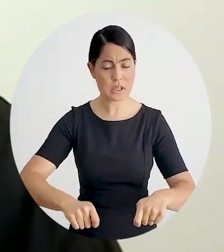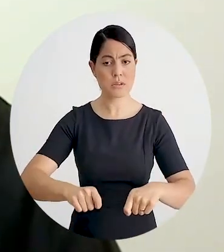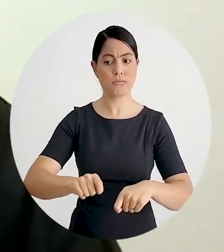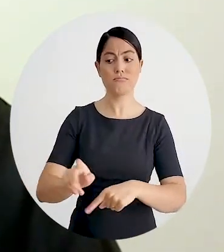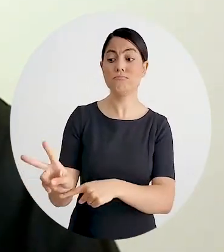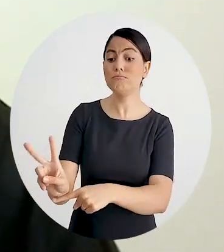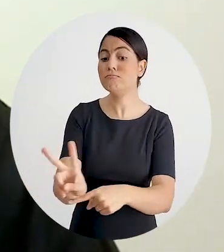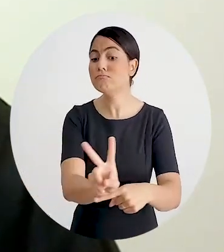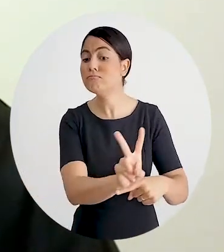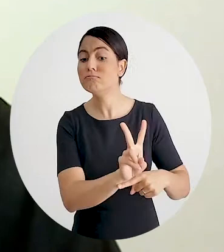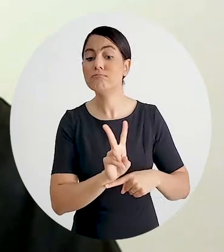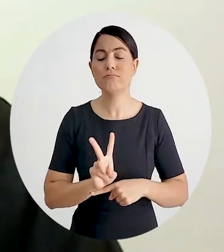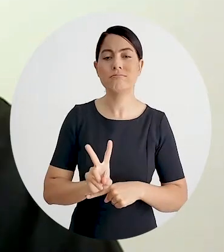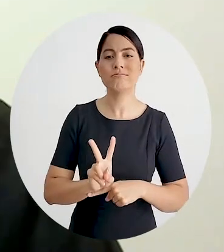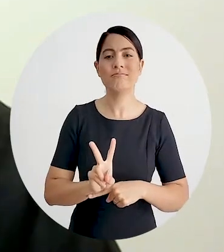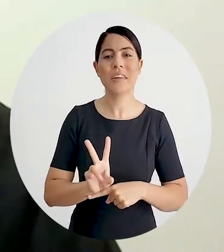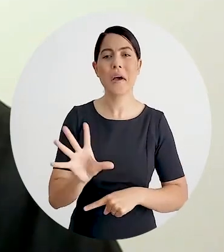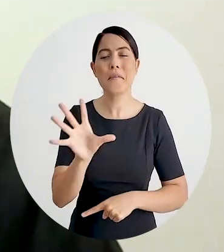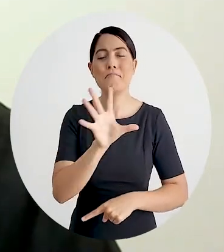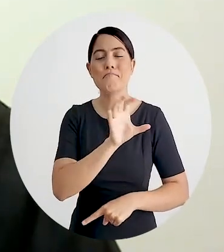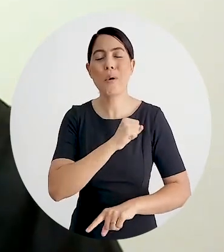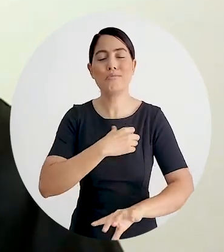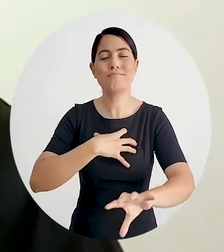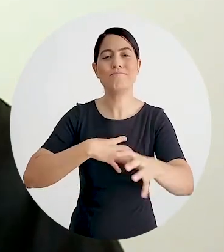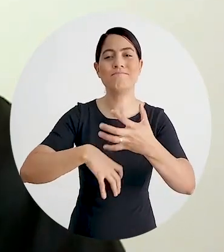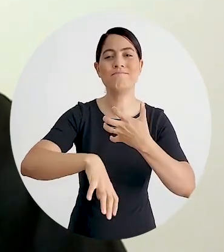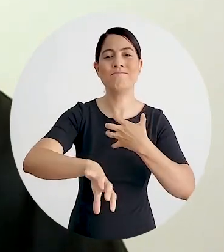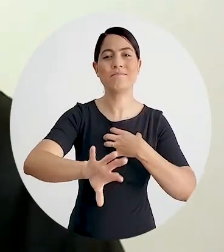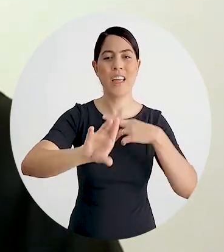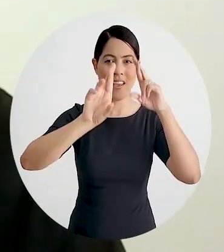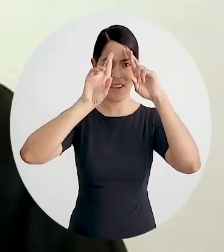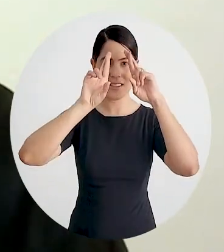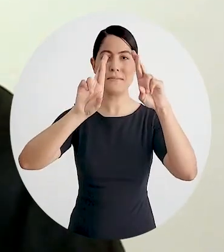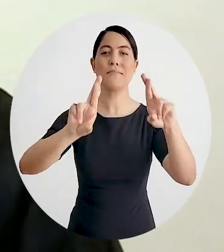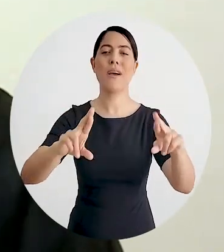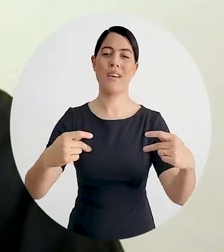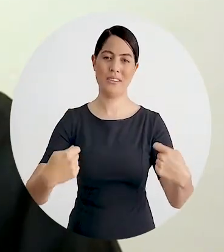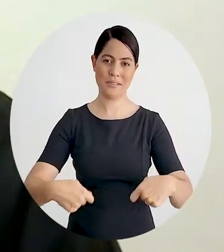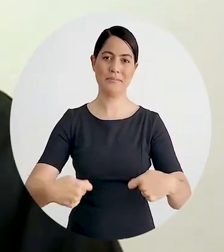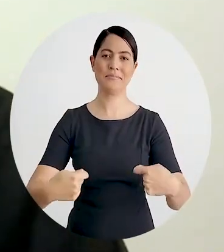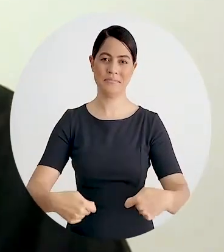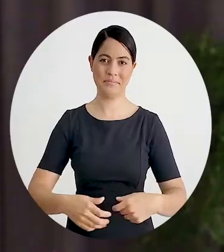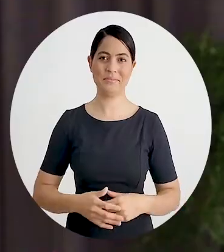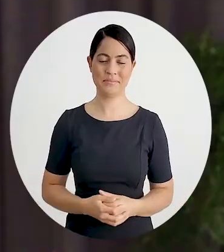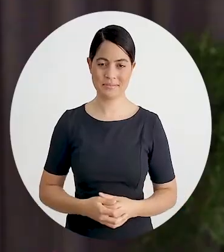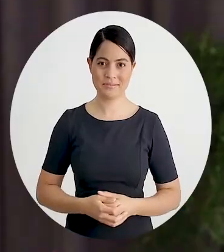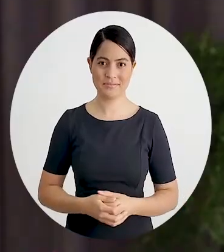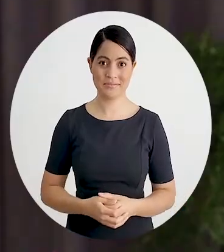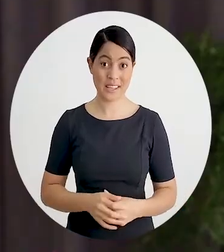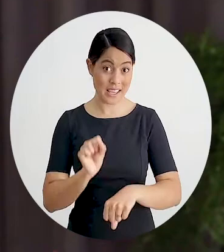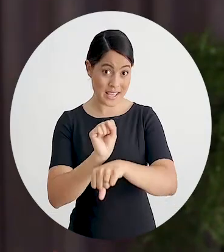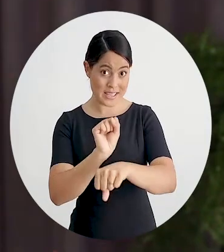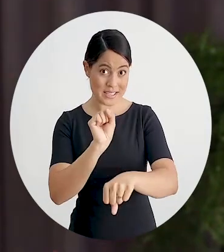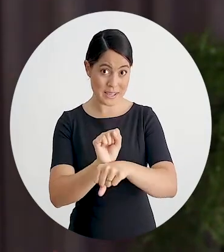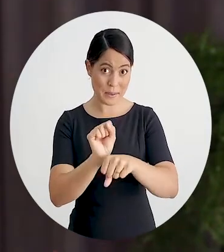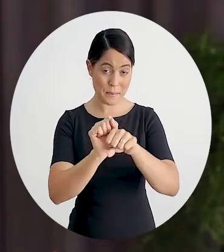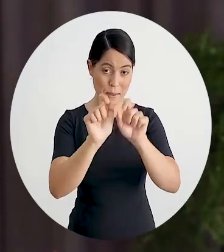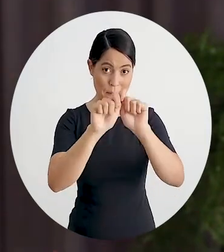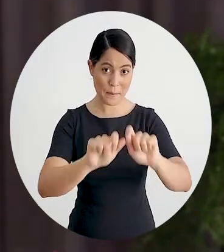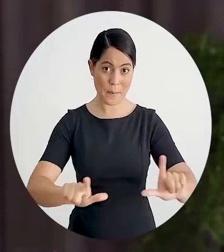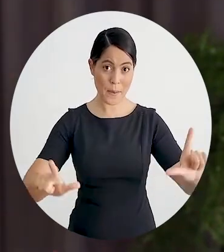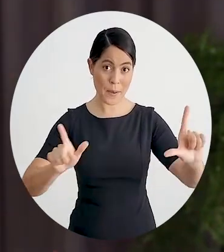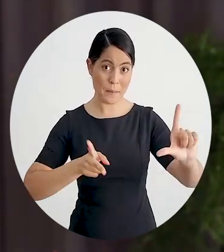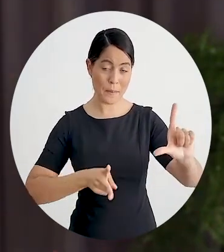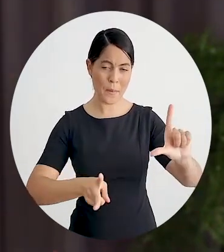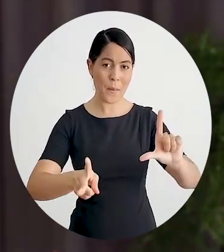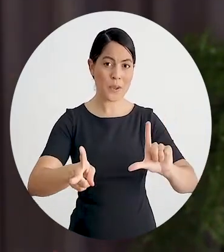de fiscalização, de amor ao próximo e de respeito às diferenças. Nós vamos para um rápido intervalo e já